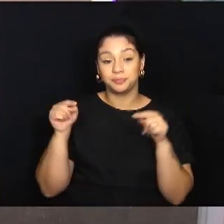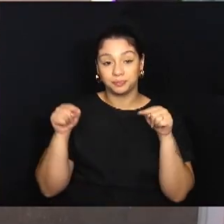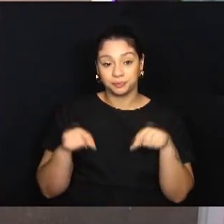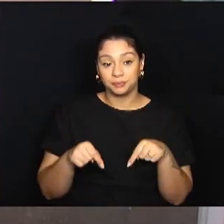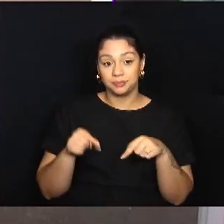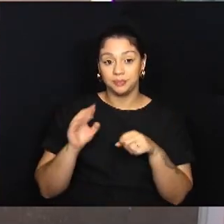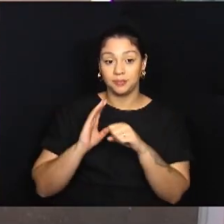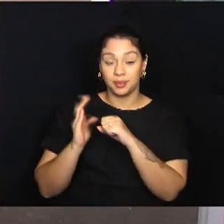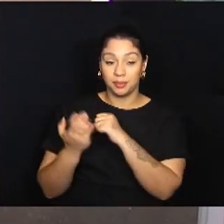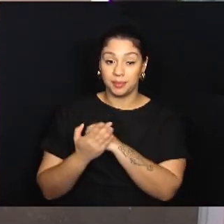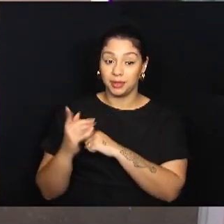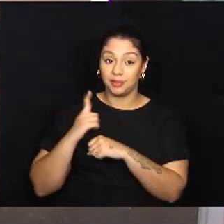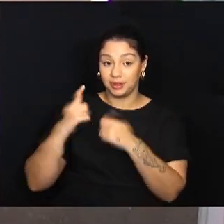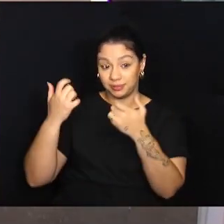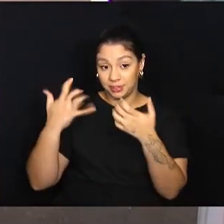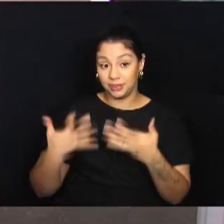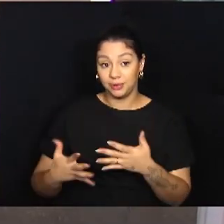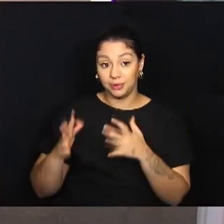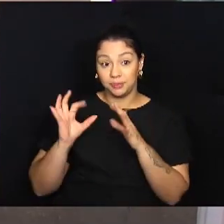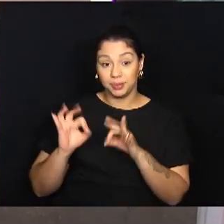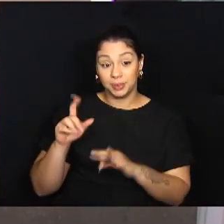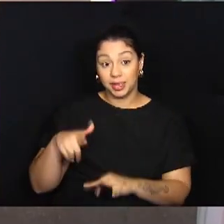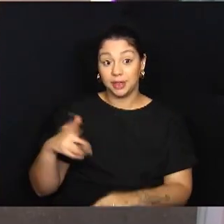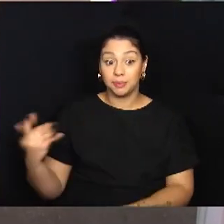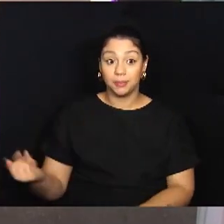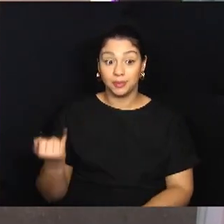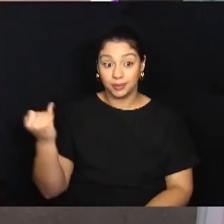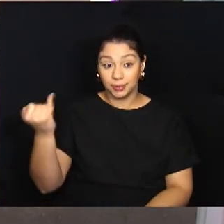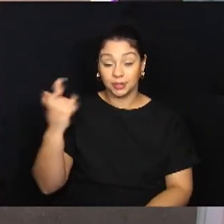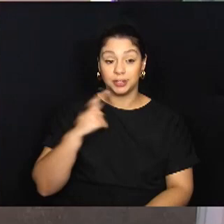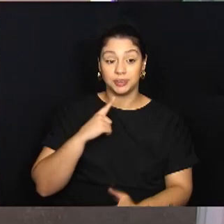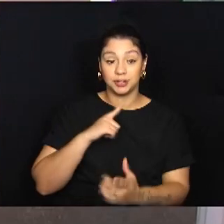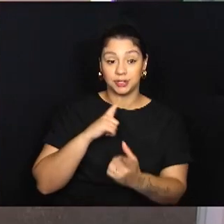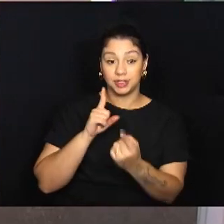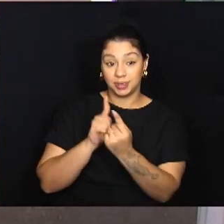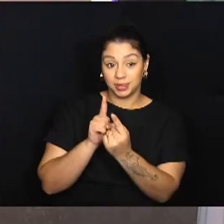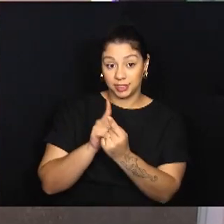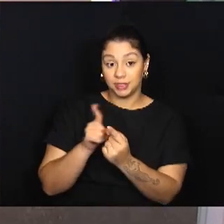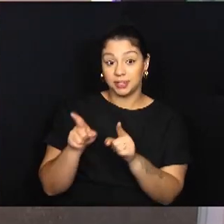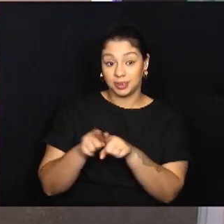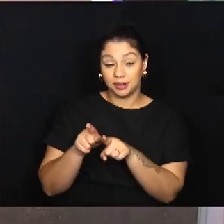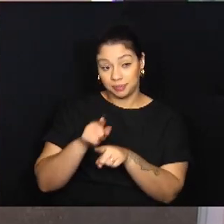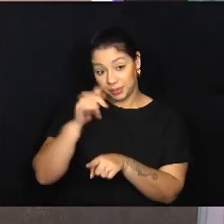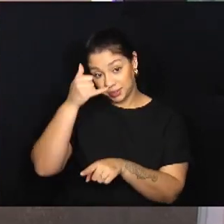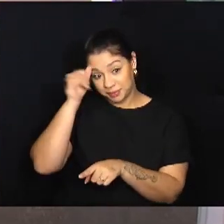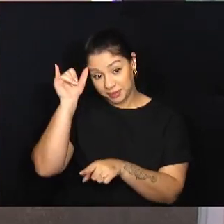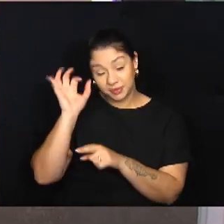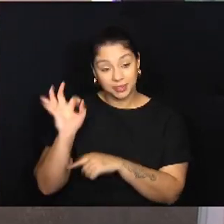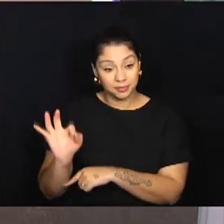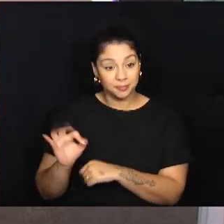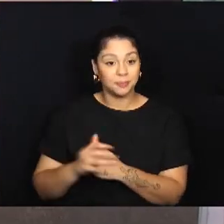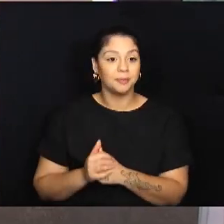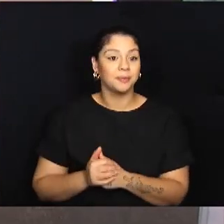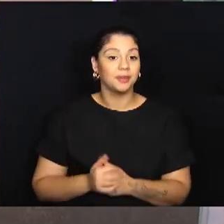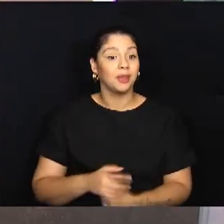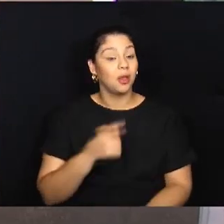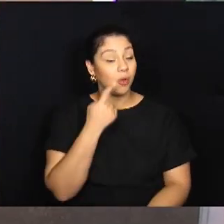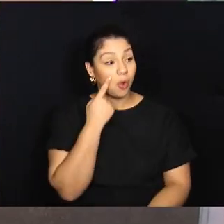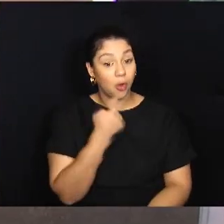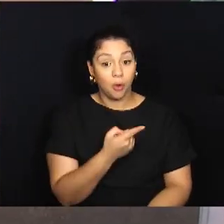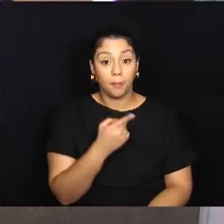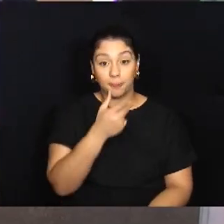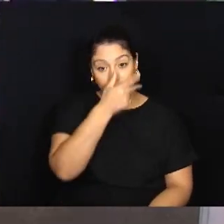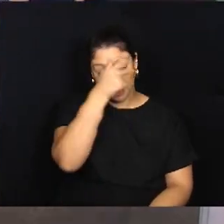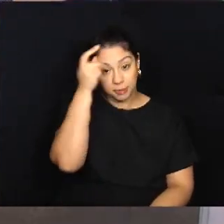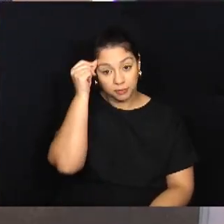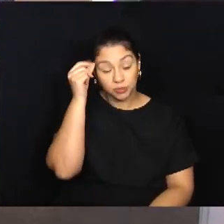Castelo Branco, falou justamente a respeito dessa importância da consulta, da prevenção, né? Olha, a Prefeitura de